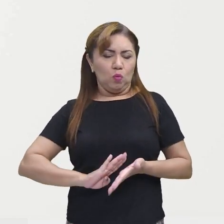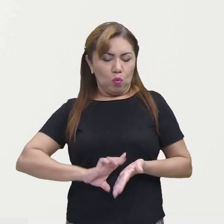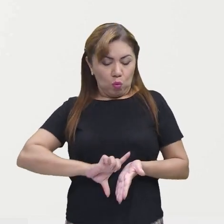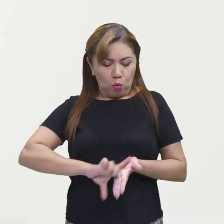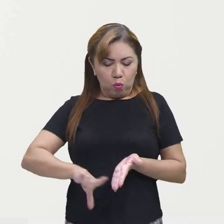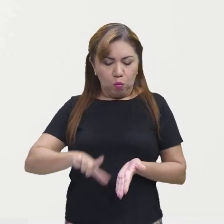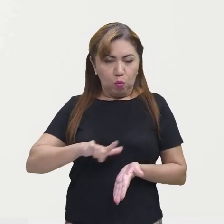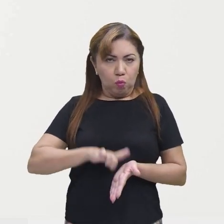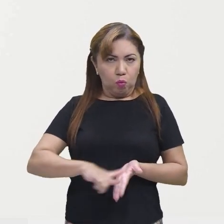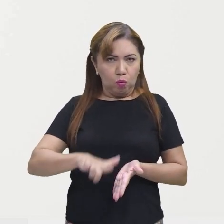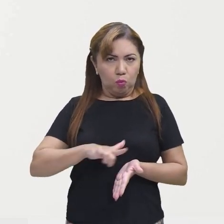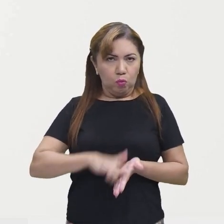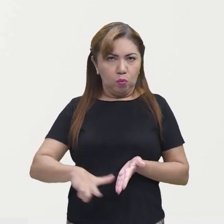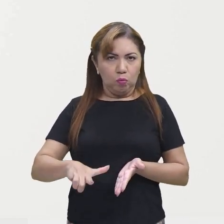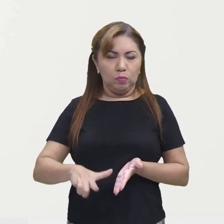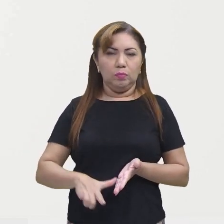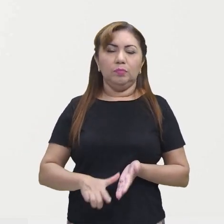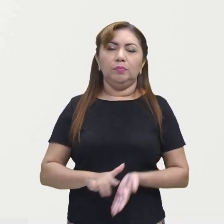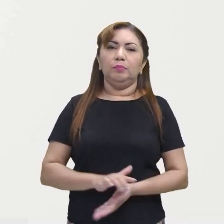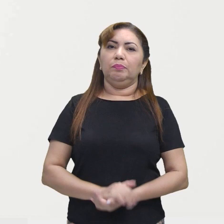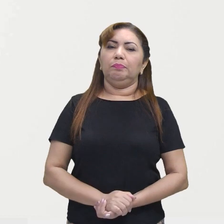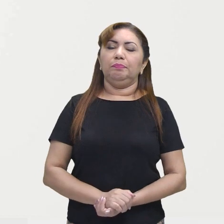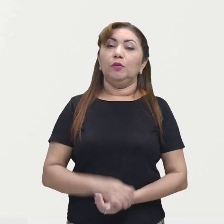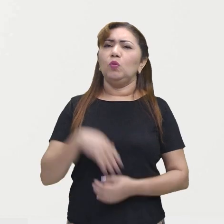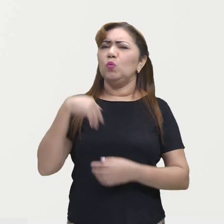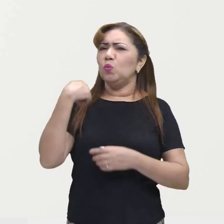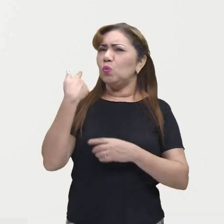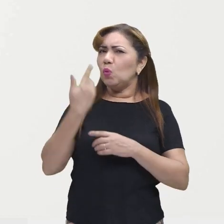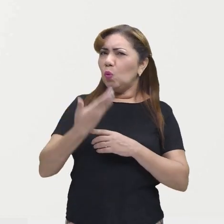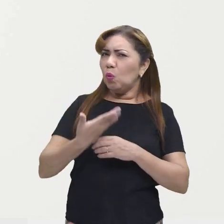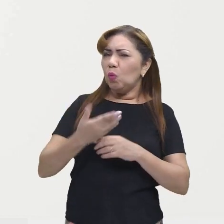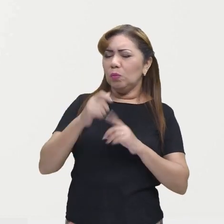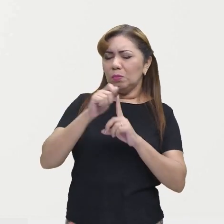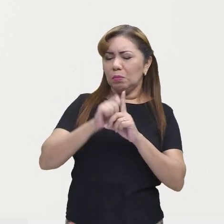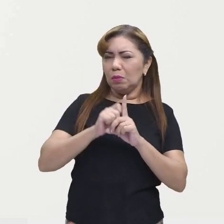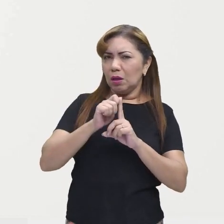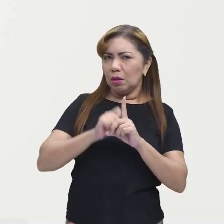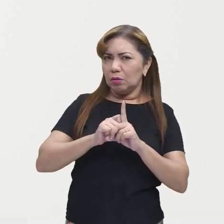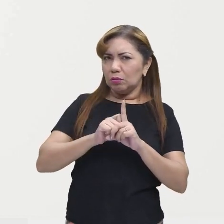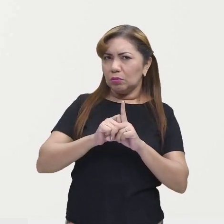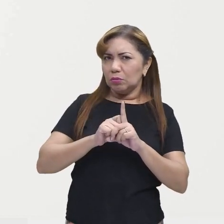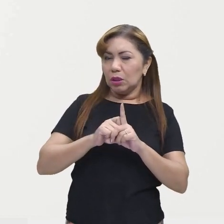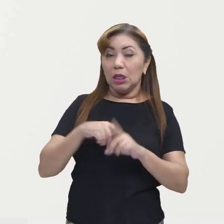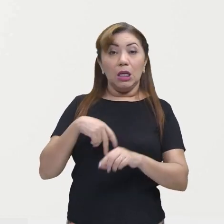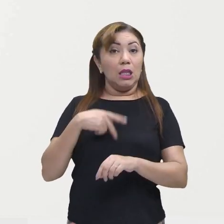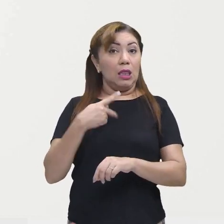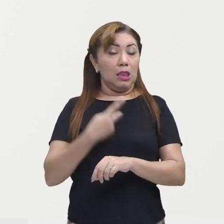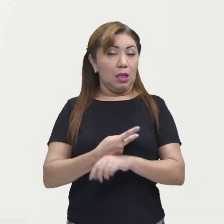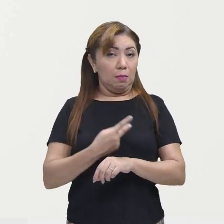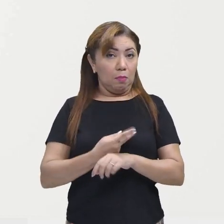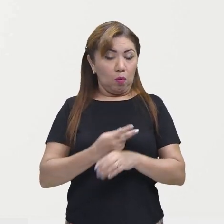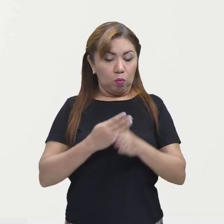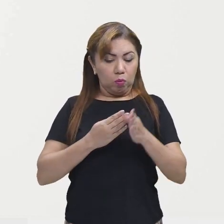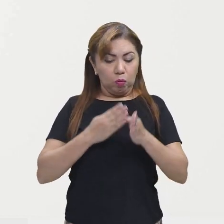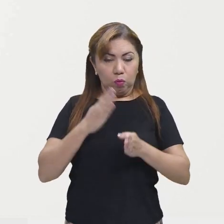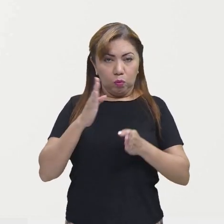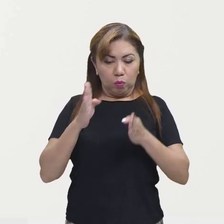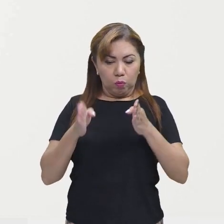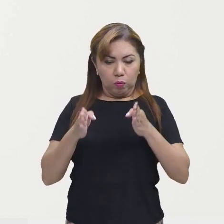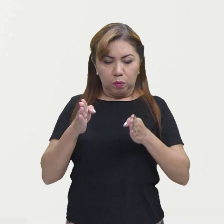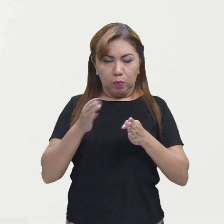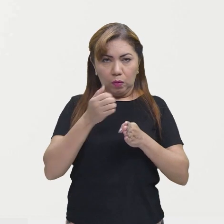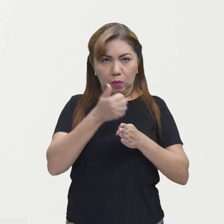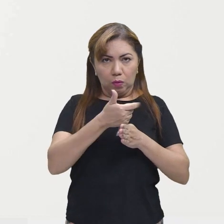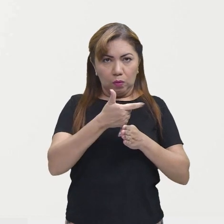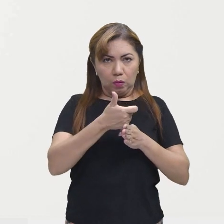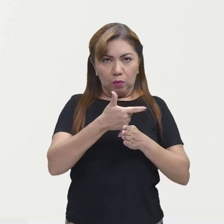Então, ocorre esse fluxo de sangue mensalmente, depois da puberdade, depois da menarca também, que é a primeira menstruação da